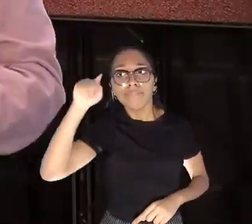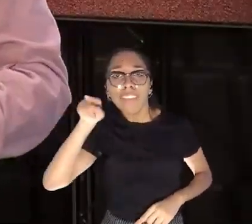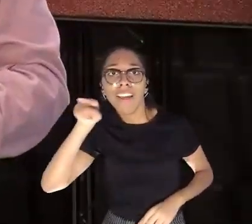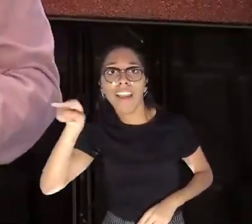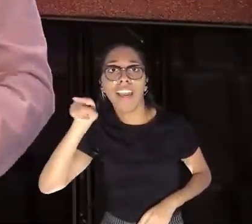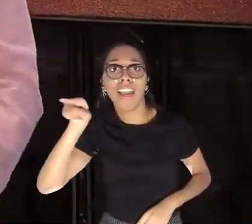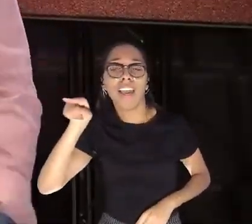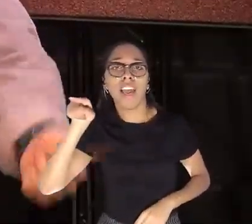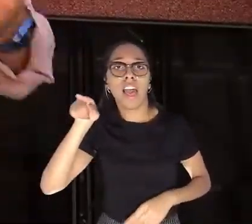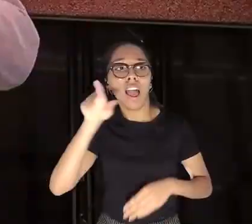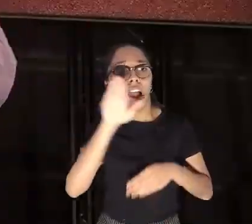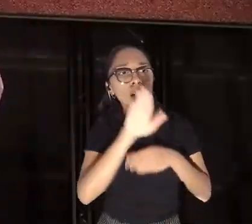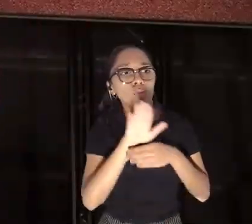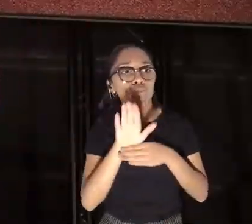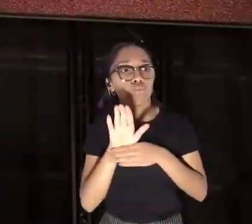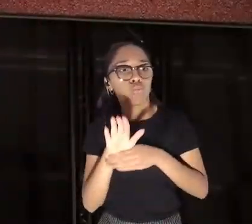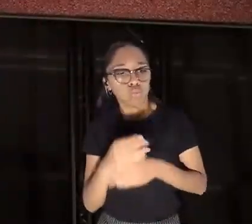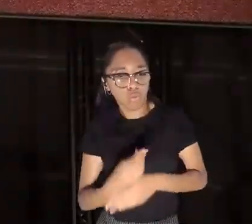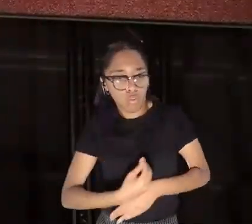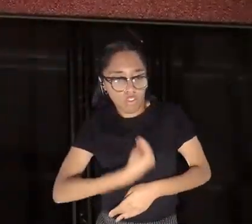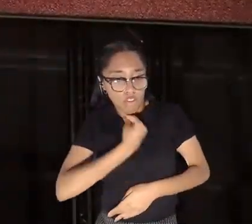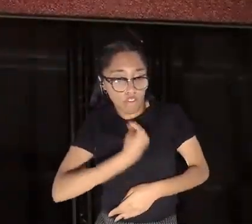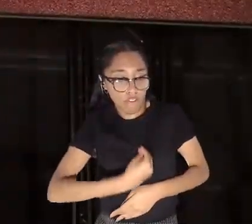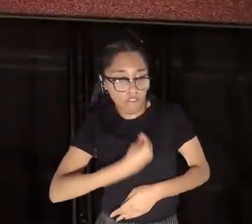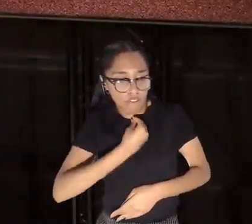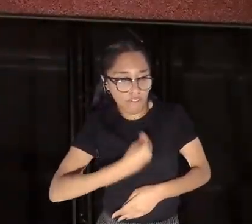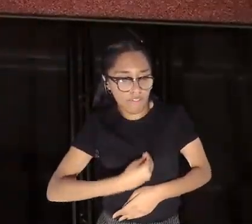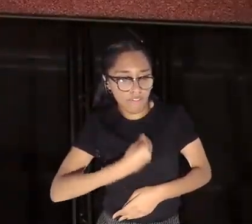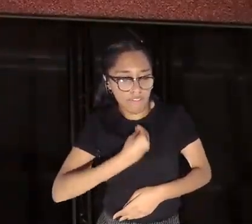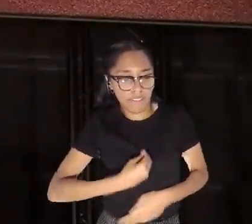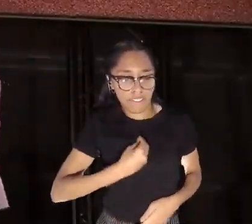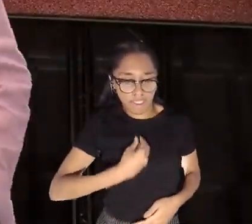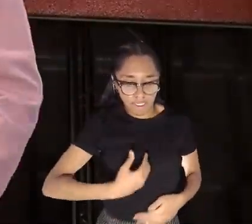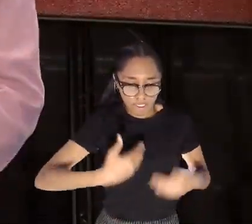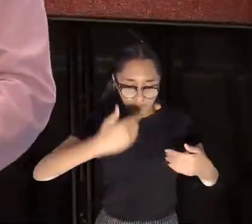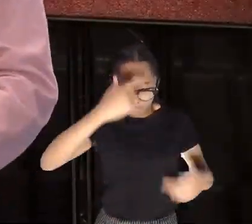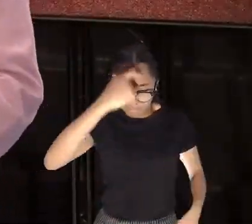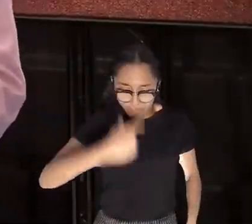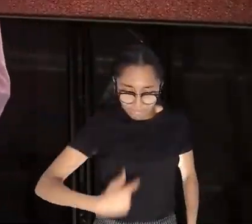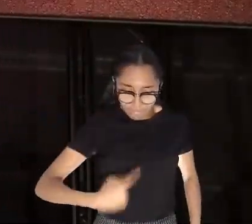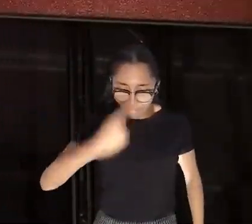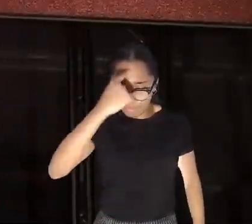personalidade. Quando Paulo fala sobre os frutos do Espírito,